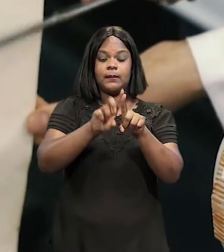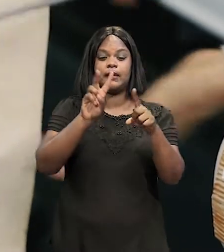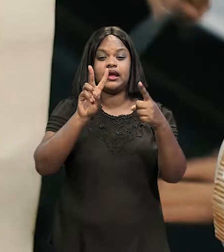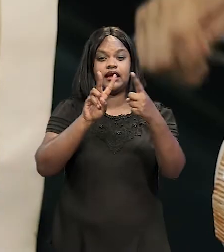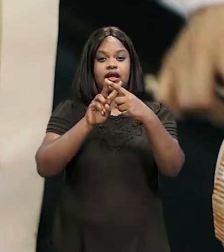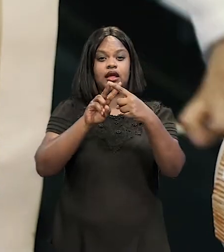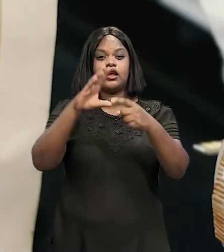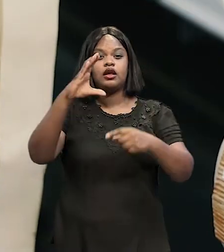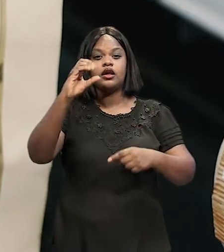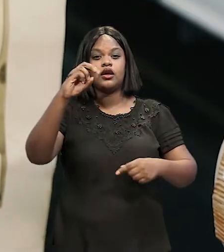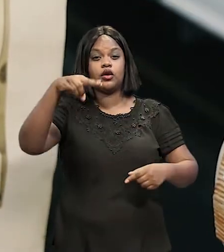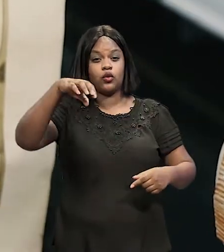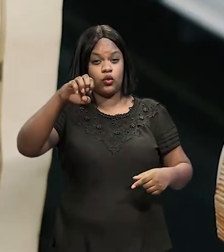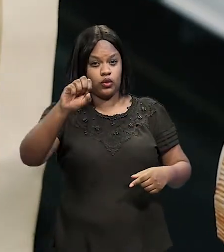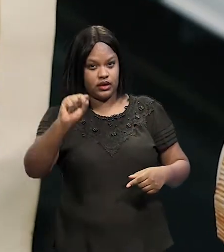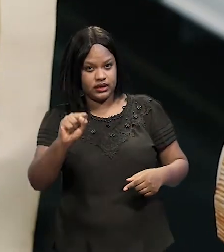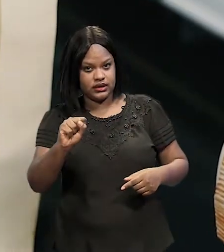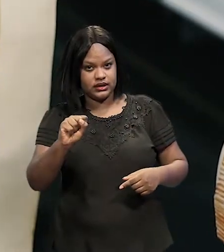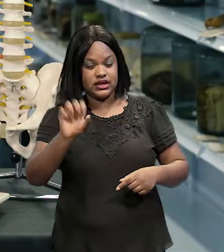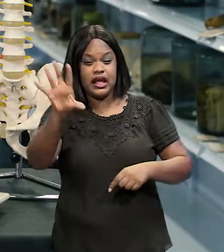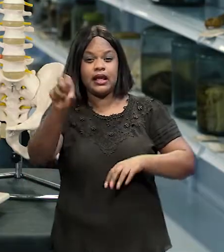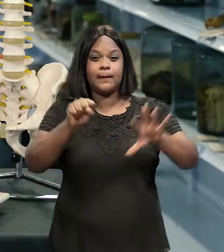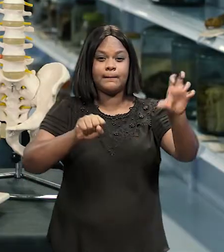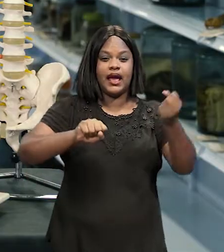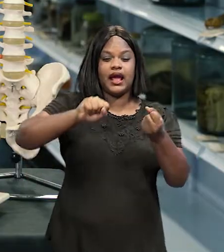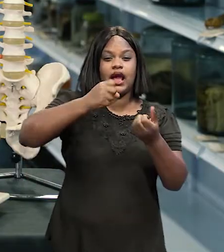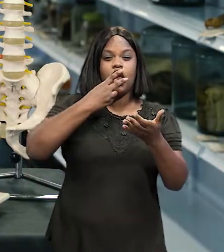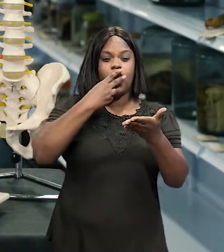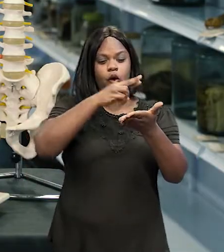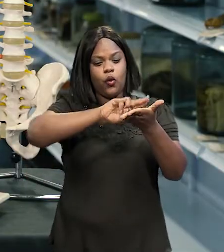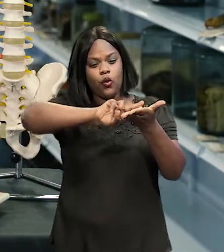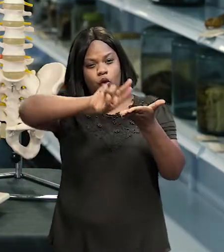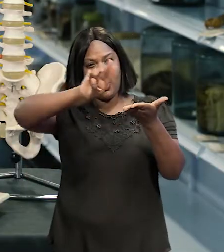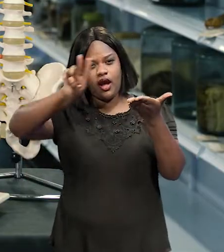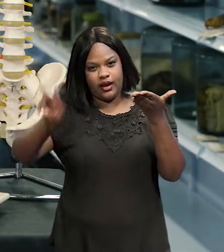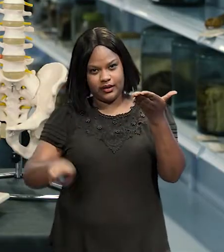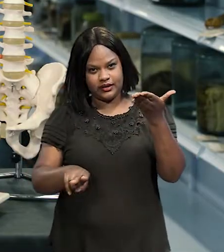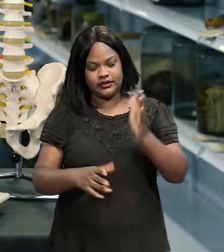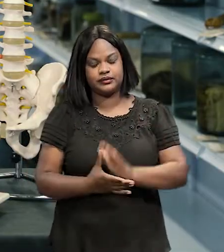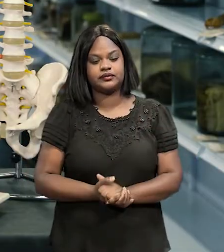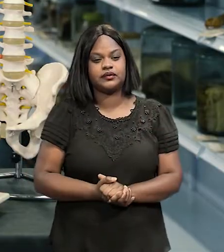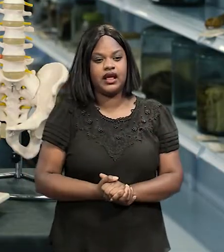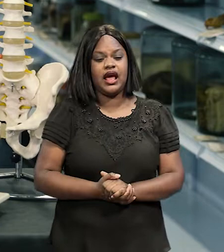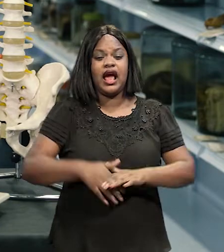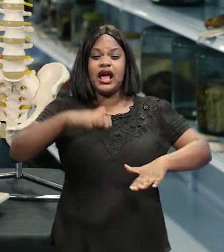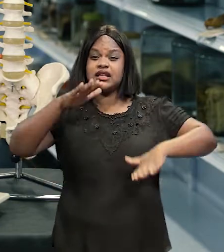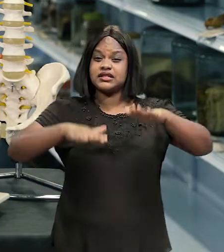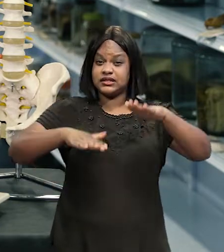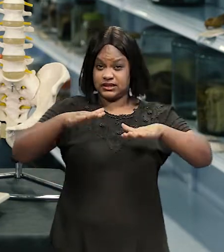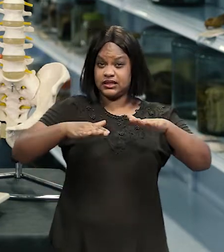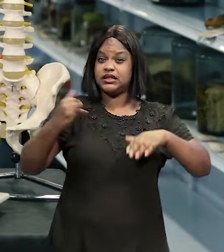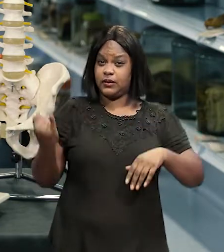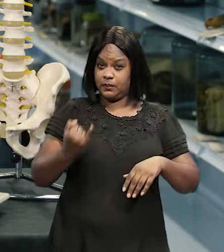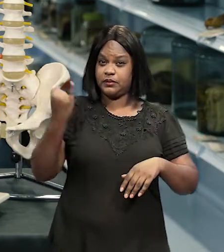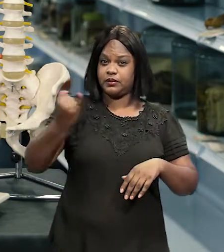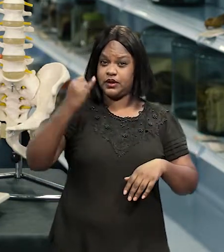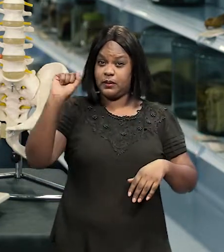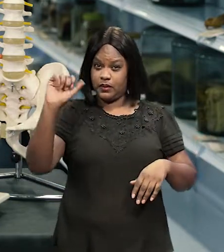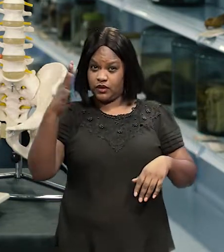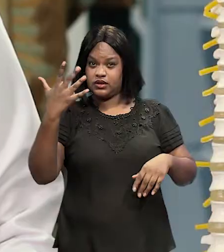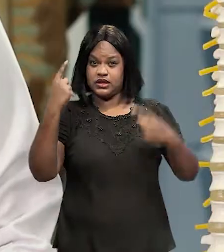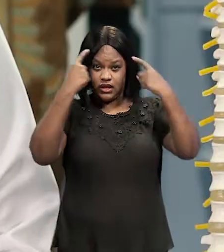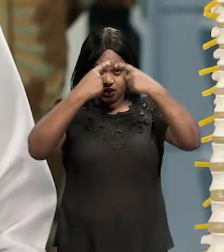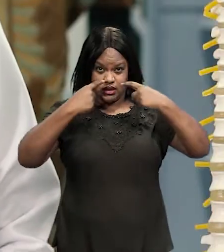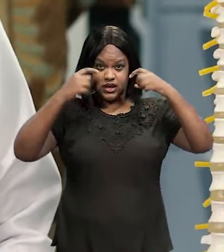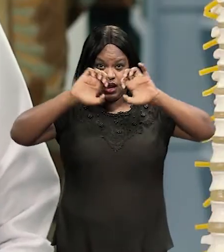mais alongadas que detectam as cores. E, embora o sistema nervoso seja extremamente relevante para que aconteça a nossa